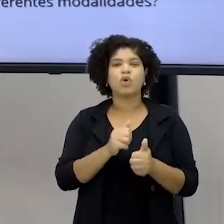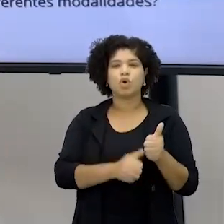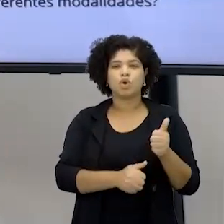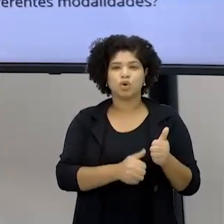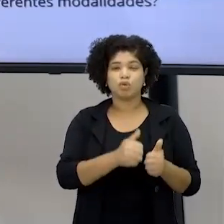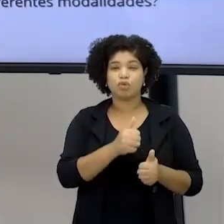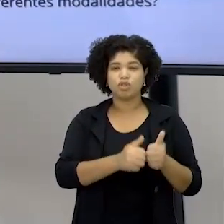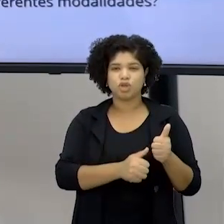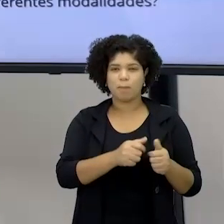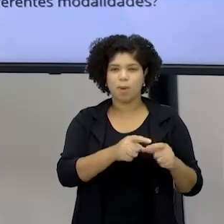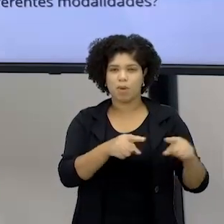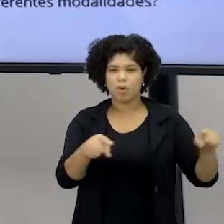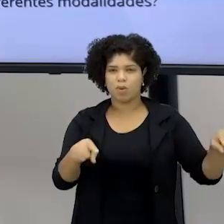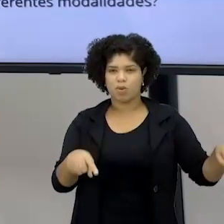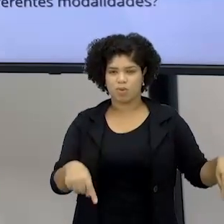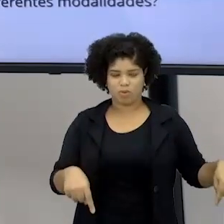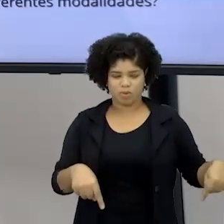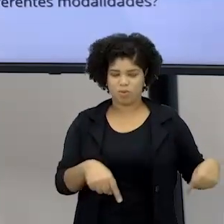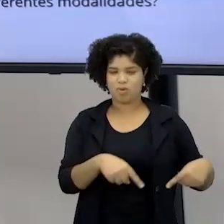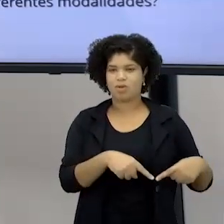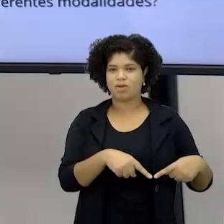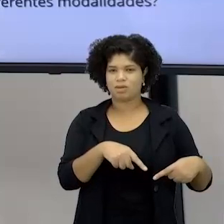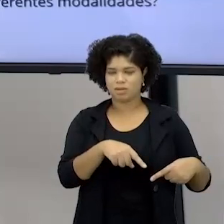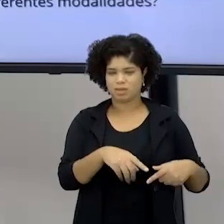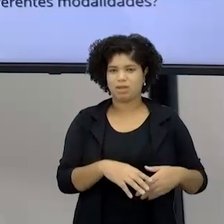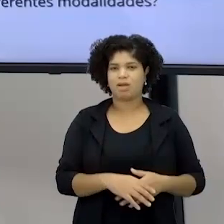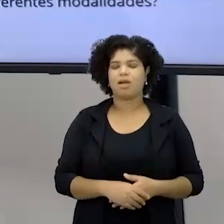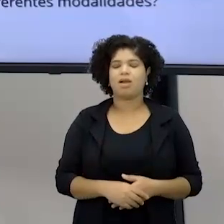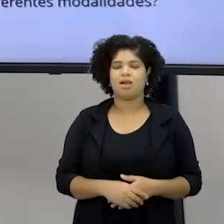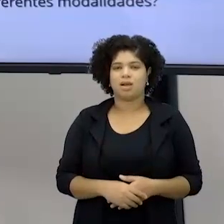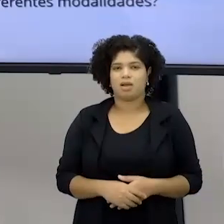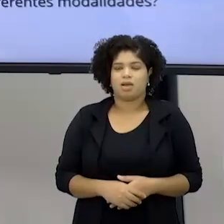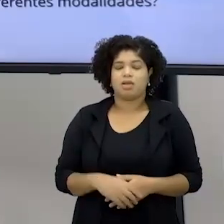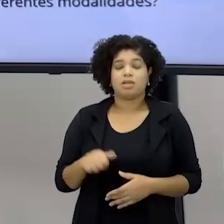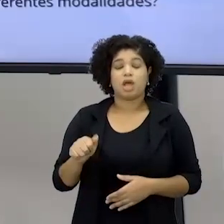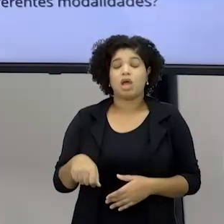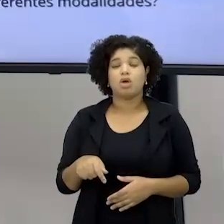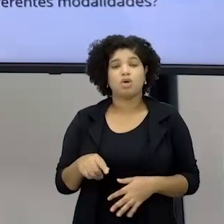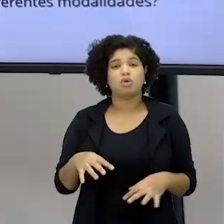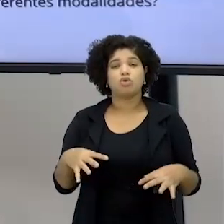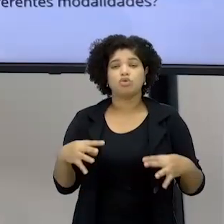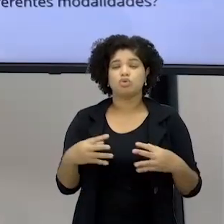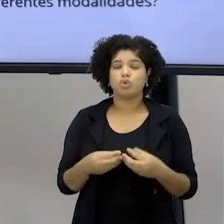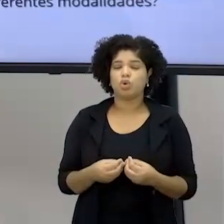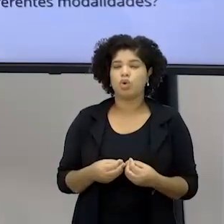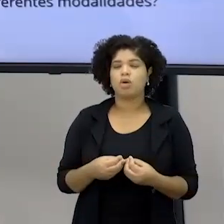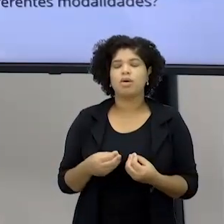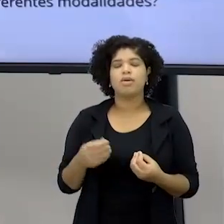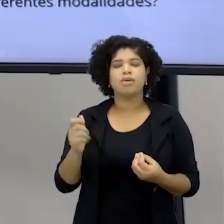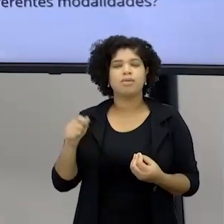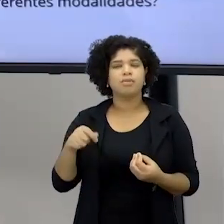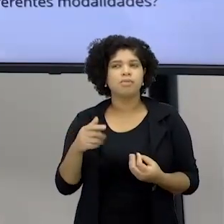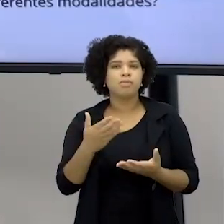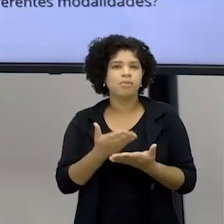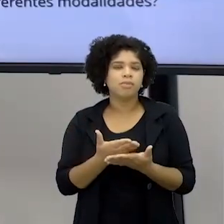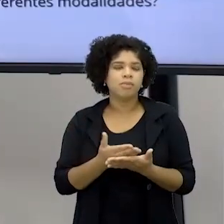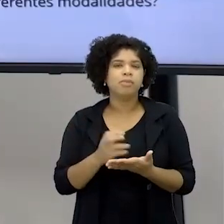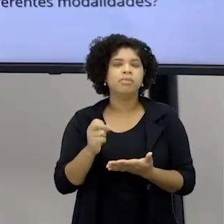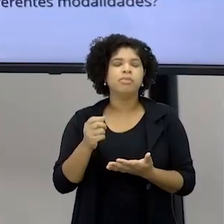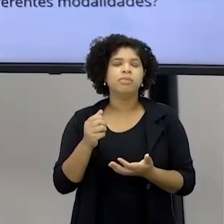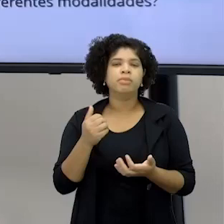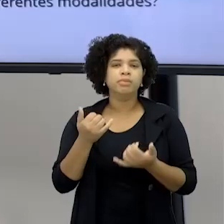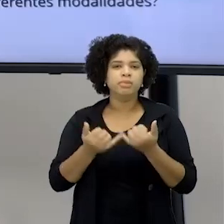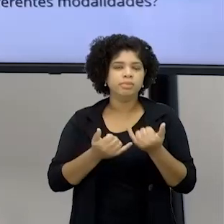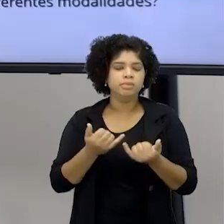gente vem falando, né, de tudo que pode acontecer ali numa partida, num jogo, numa aula em que você tem o